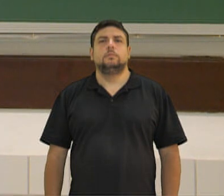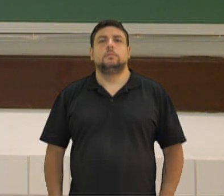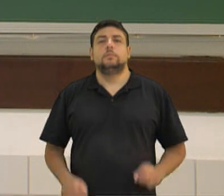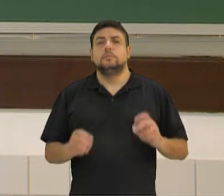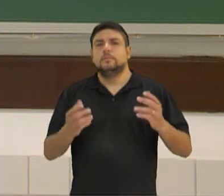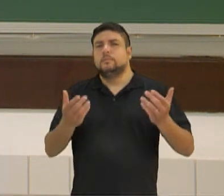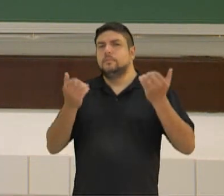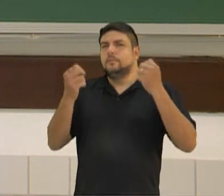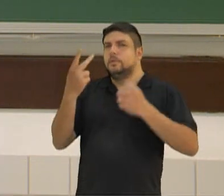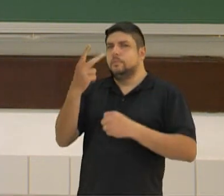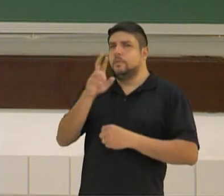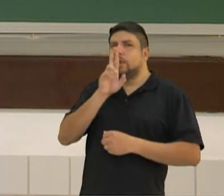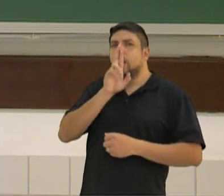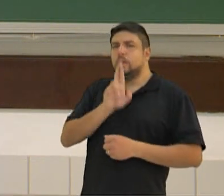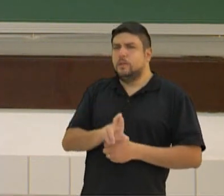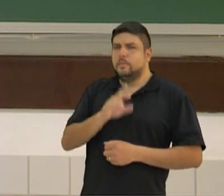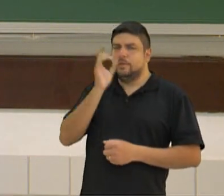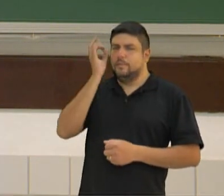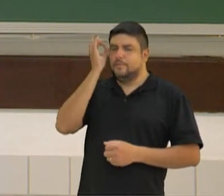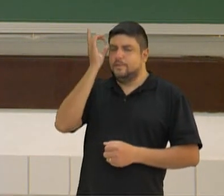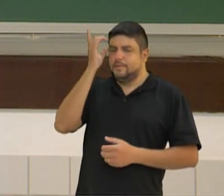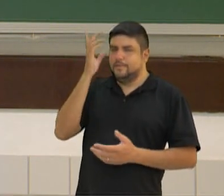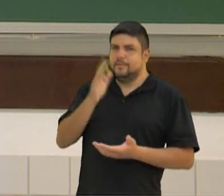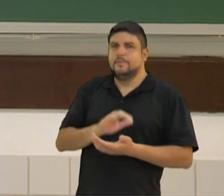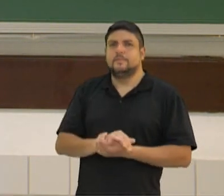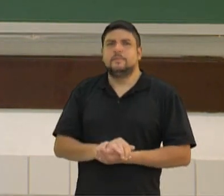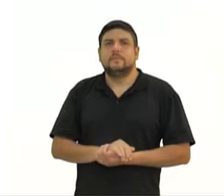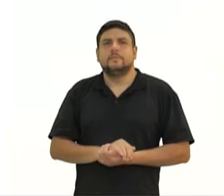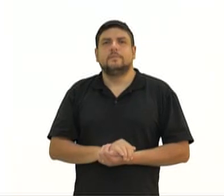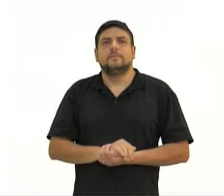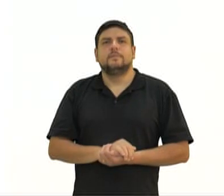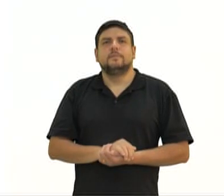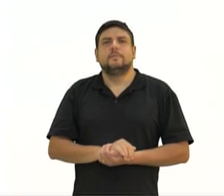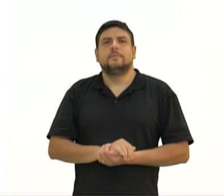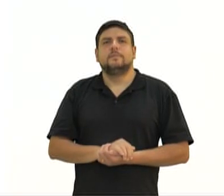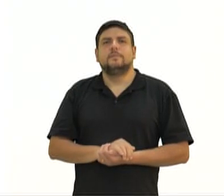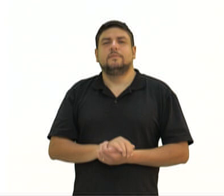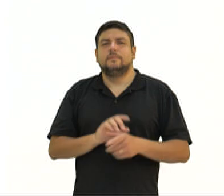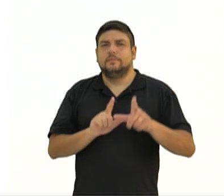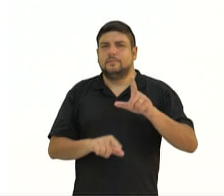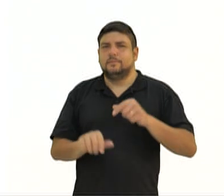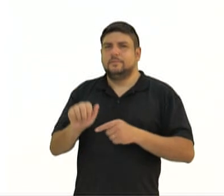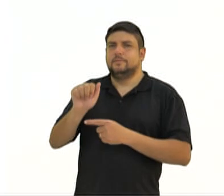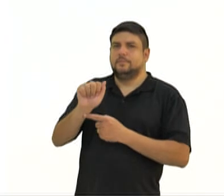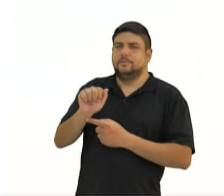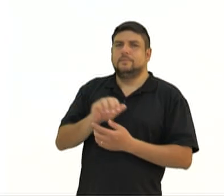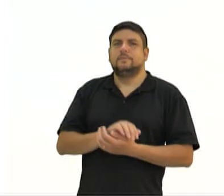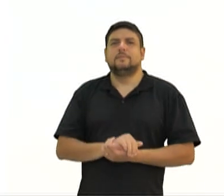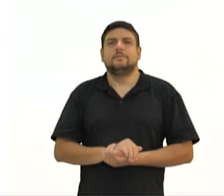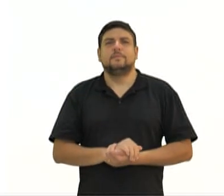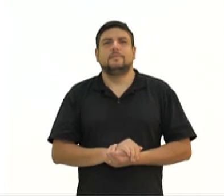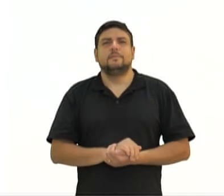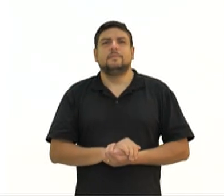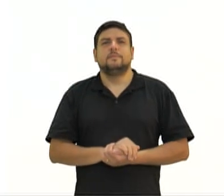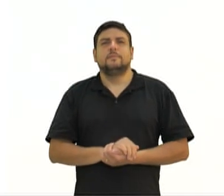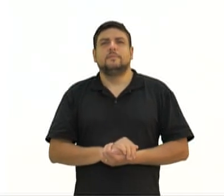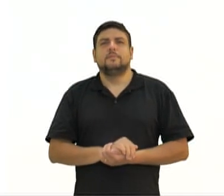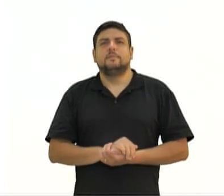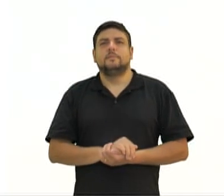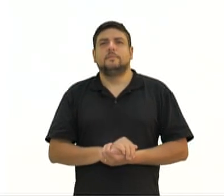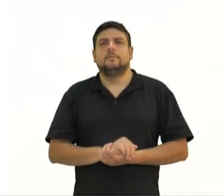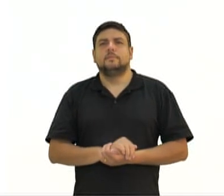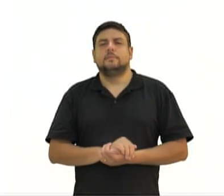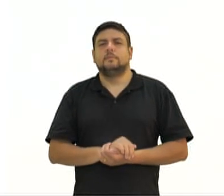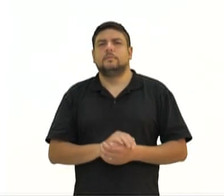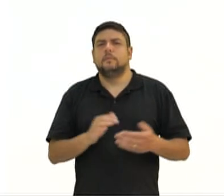Vamos ver o que você respondeu, porque está muito fácil a nossa questão. O A, Calasaia. Vamos agora falar